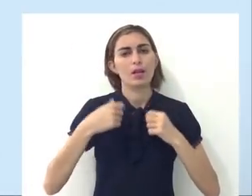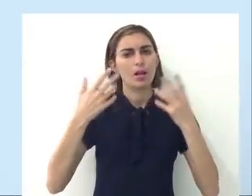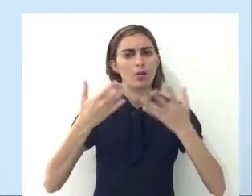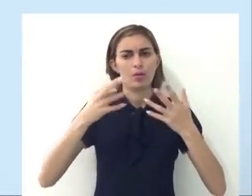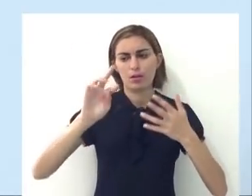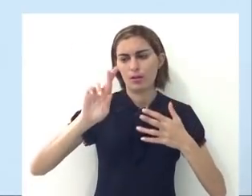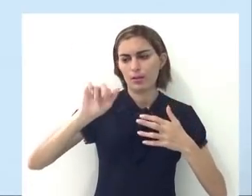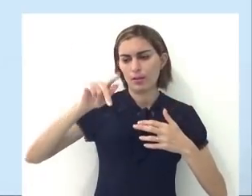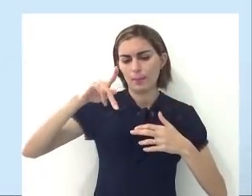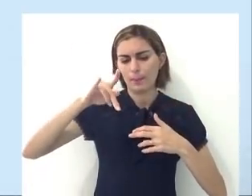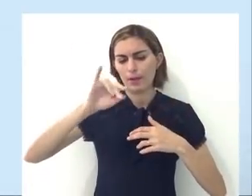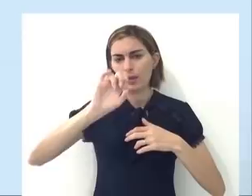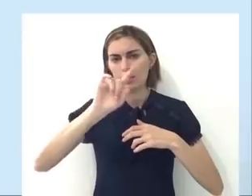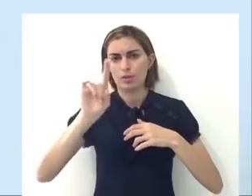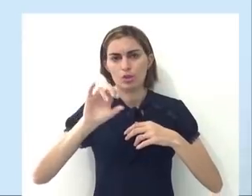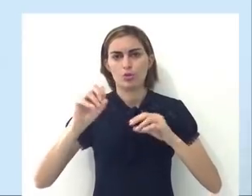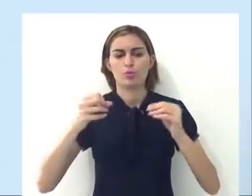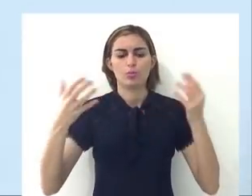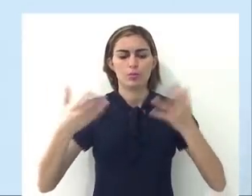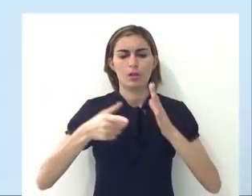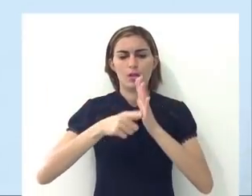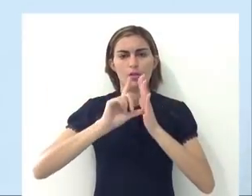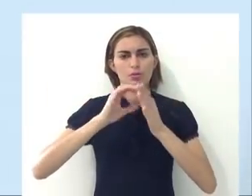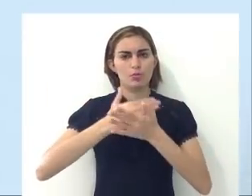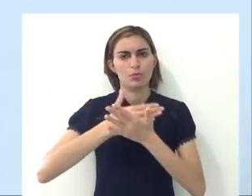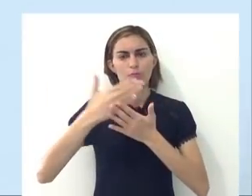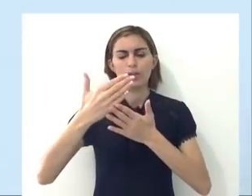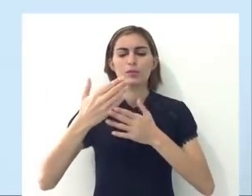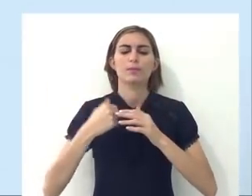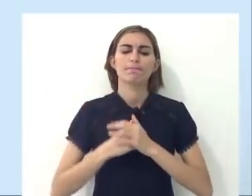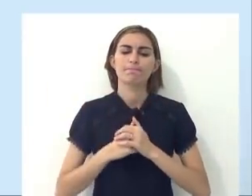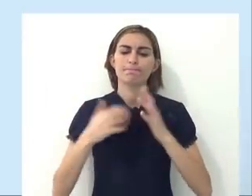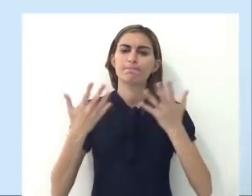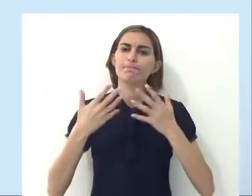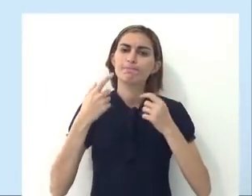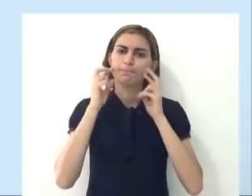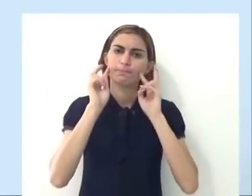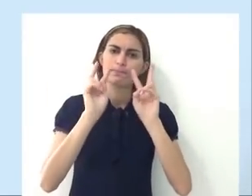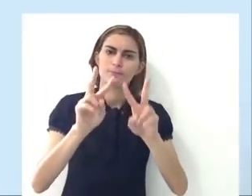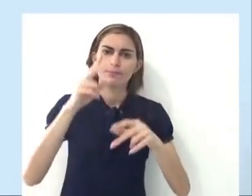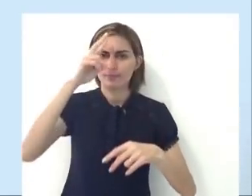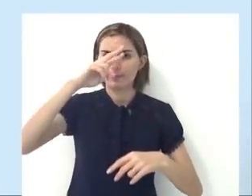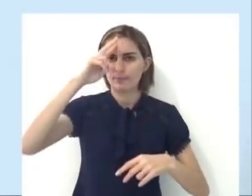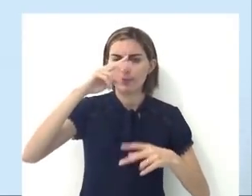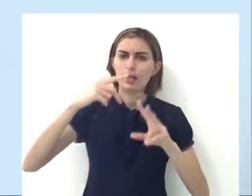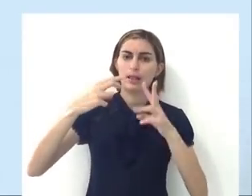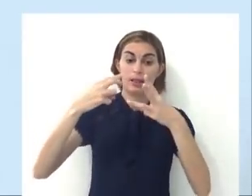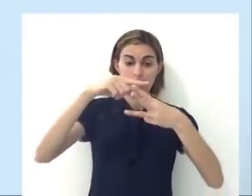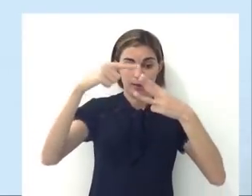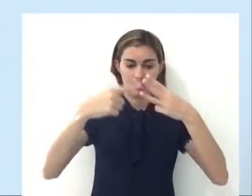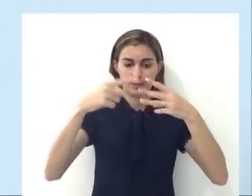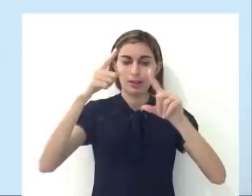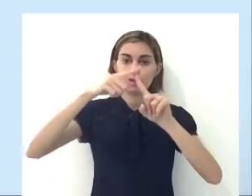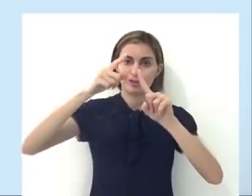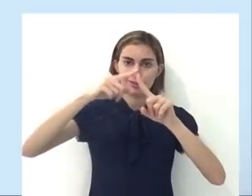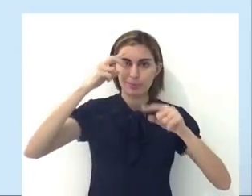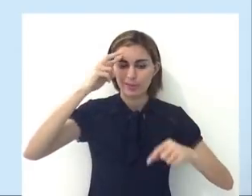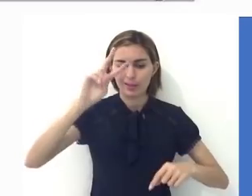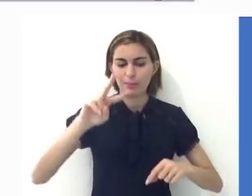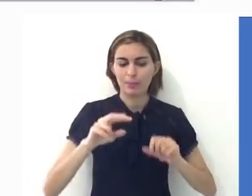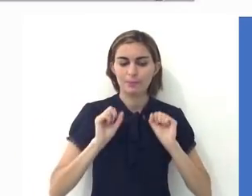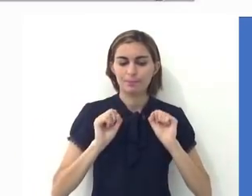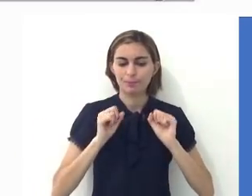dos trapézios. Vê só, antes de a gente começar as propriedades dos trapézios, eu quero que você lembre os três tipos de trapézios que a gente encontra por